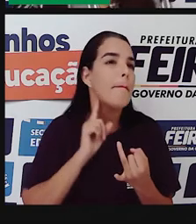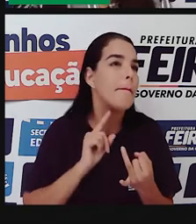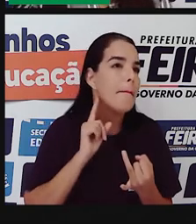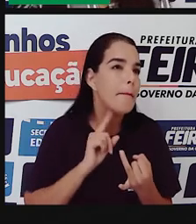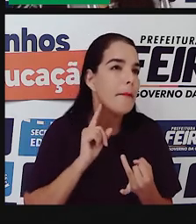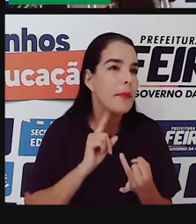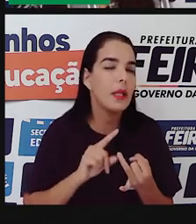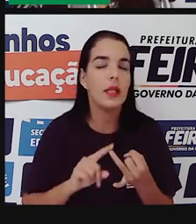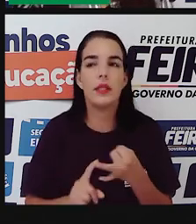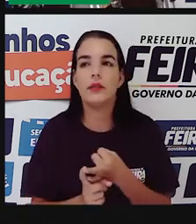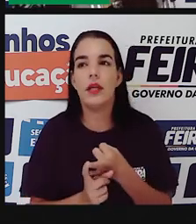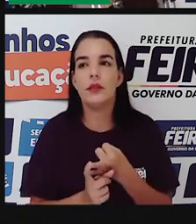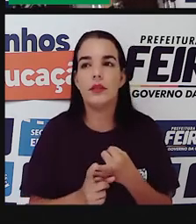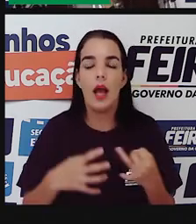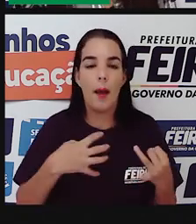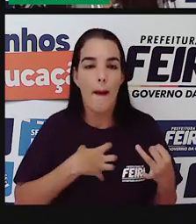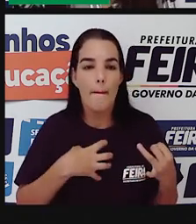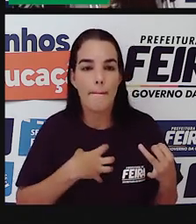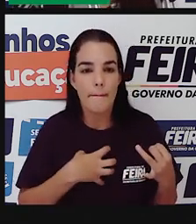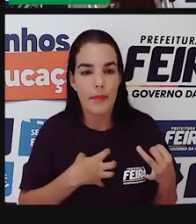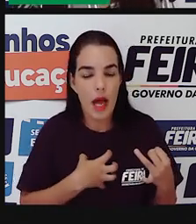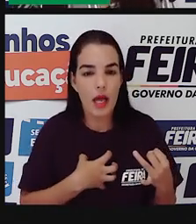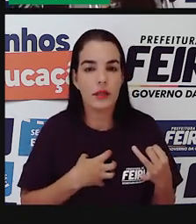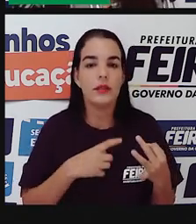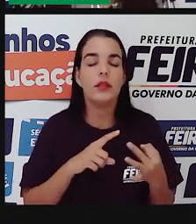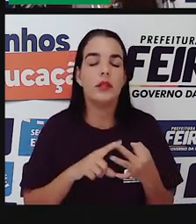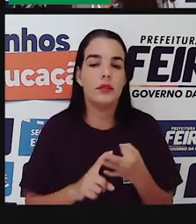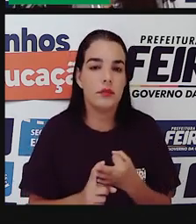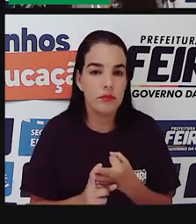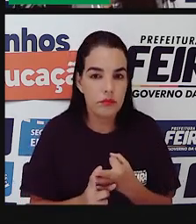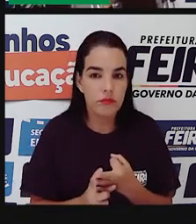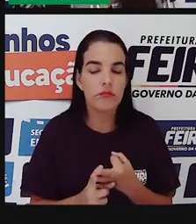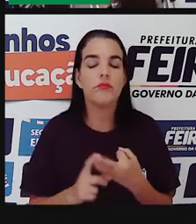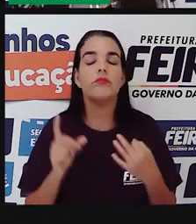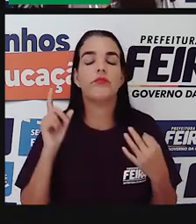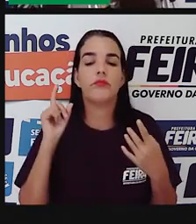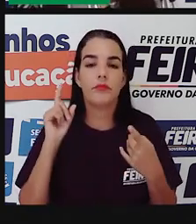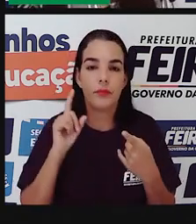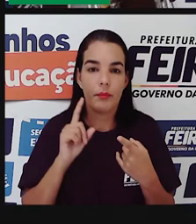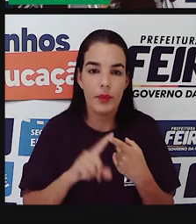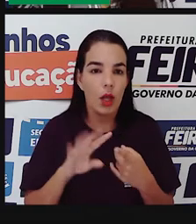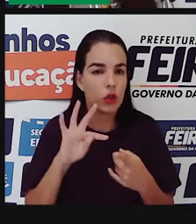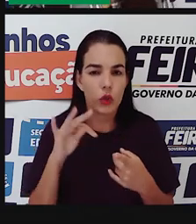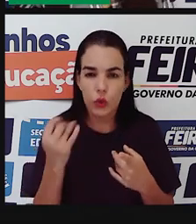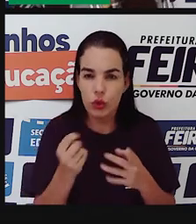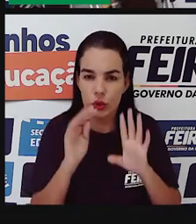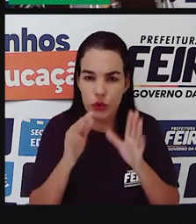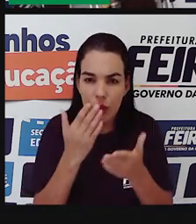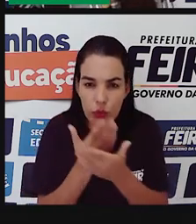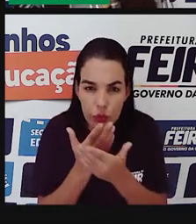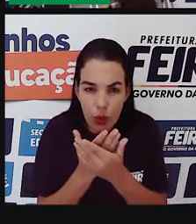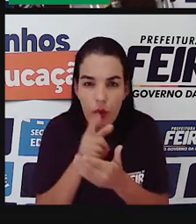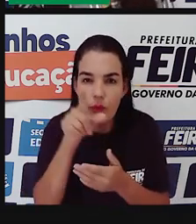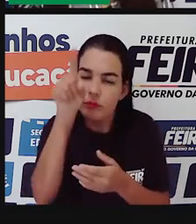de Vila Rica, né? Inconfidência Mineira, Conjuração Baiana, todas elas vocês vão